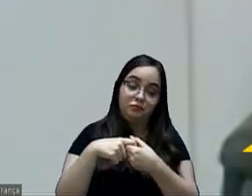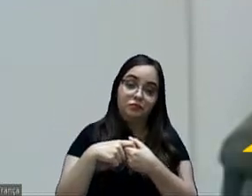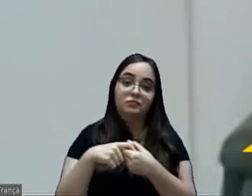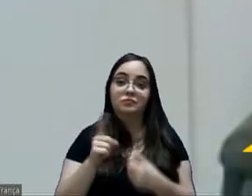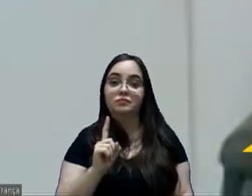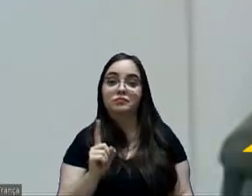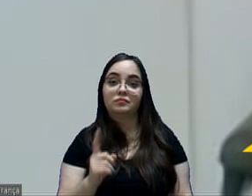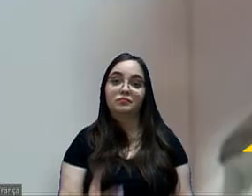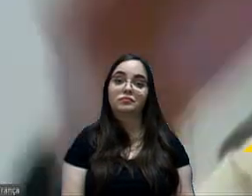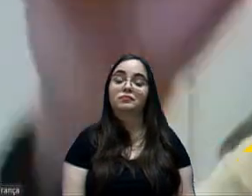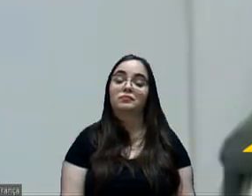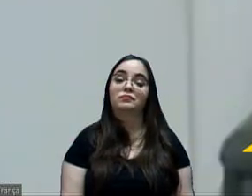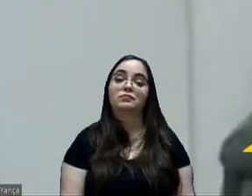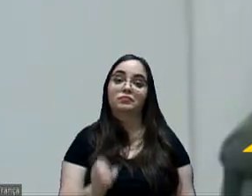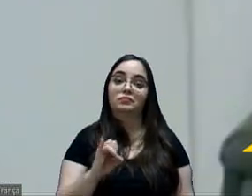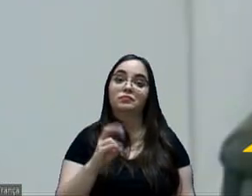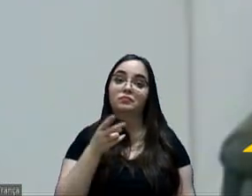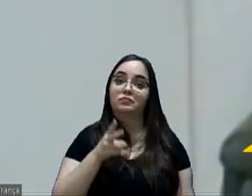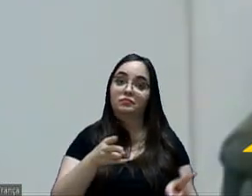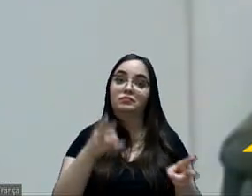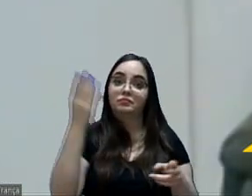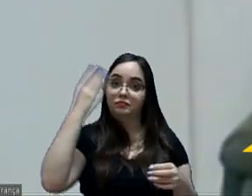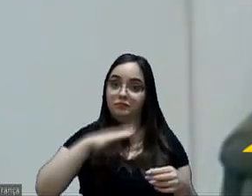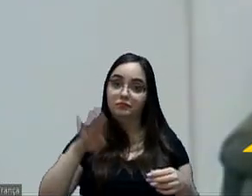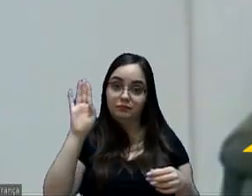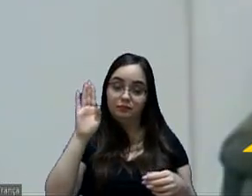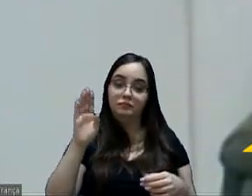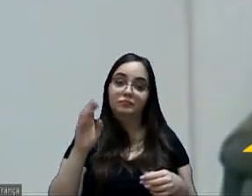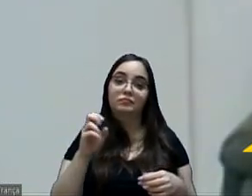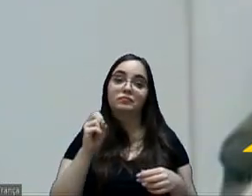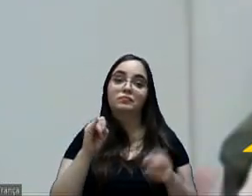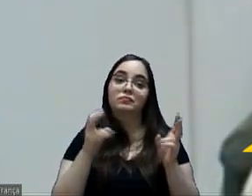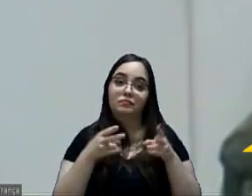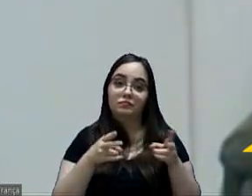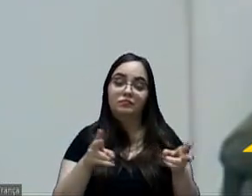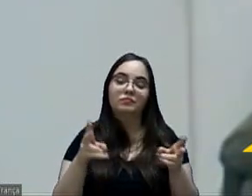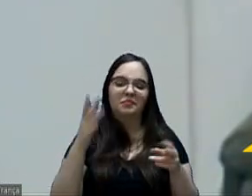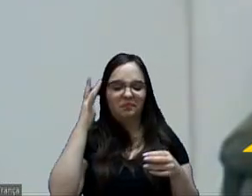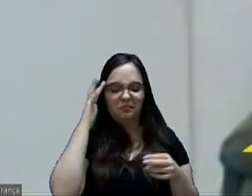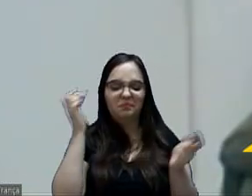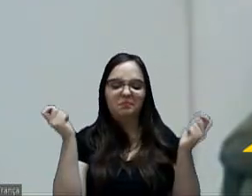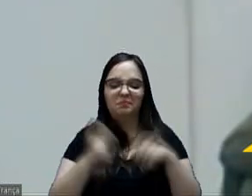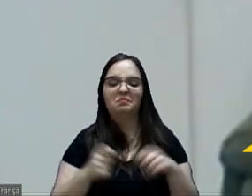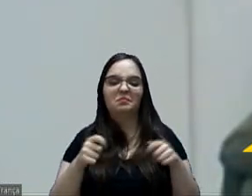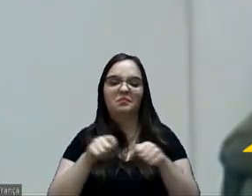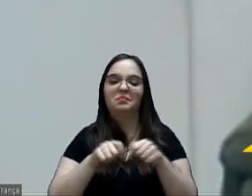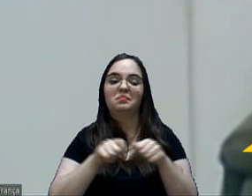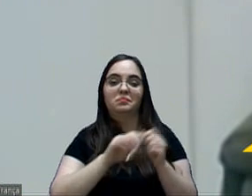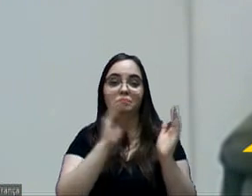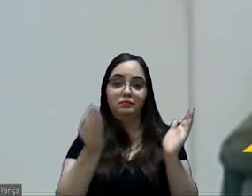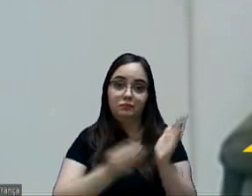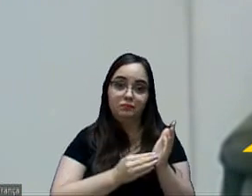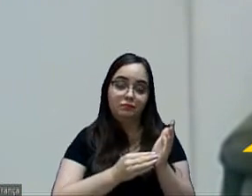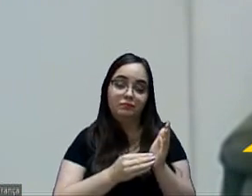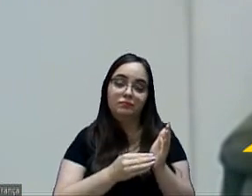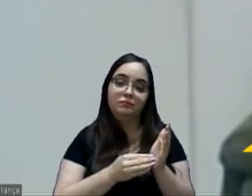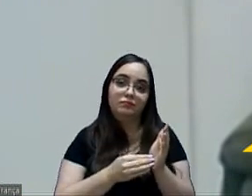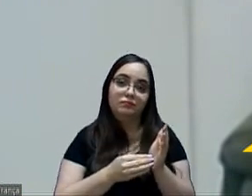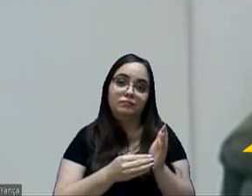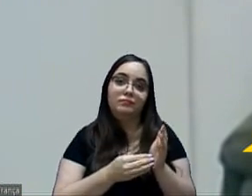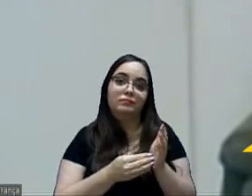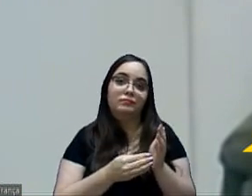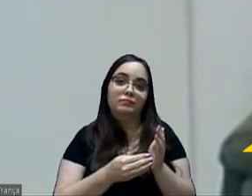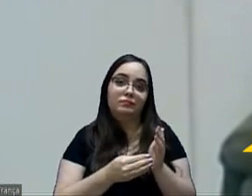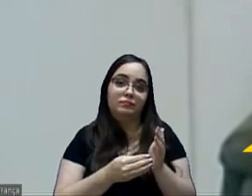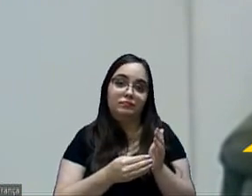se continuar prometendo o mundo, se continuar achando que ele vai cumprir, eu já passo para o doutor João Zé, que ele vai cumprir todas